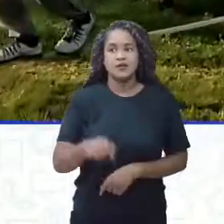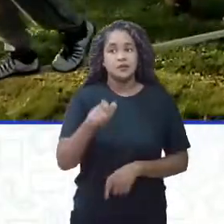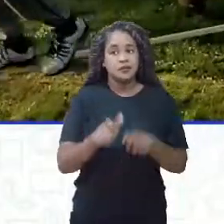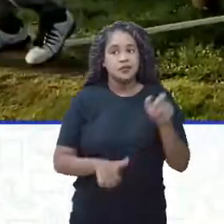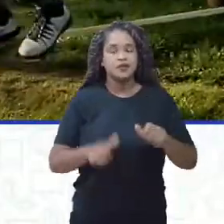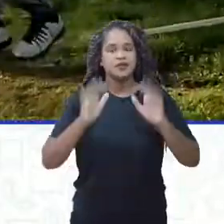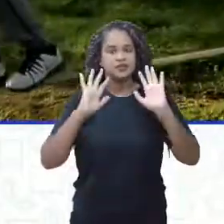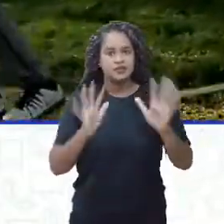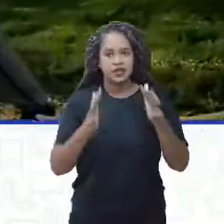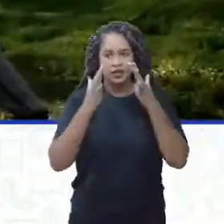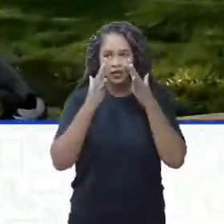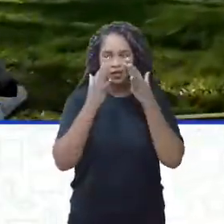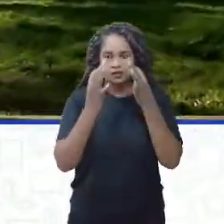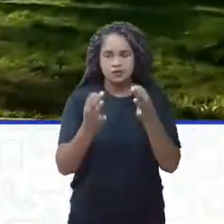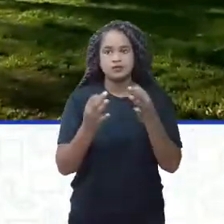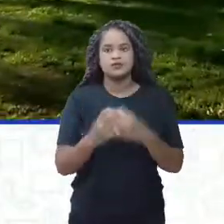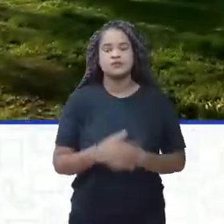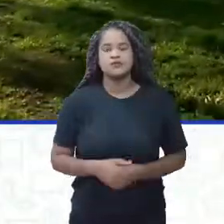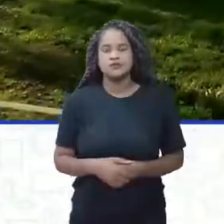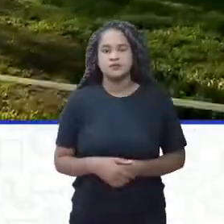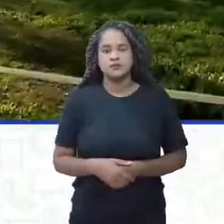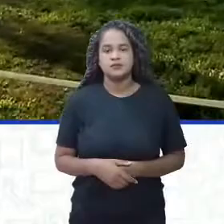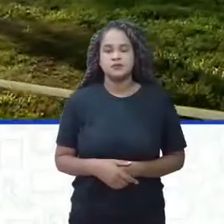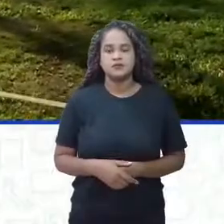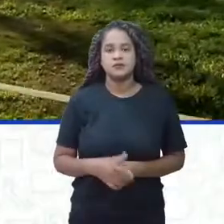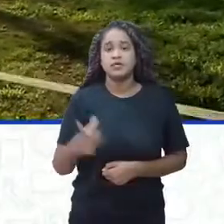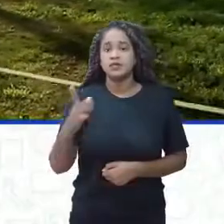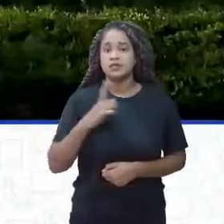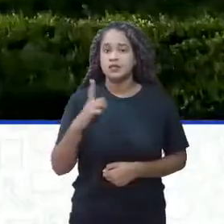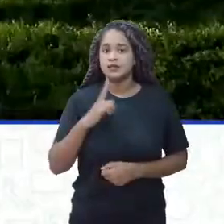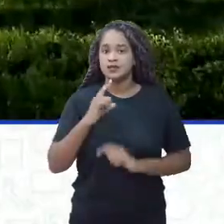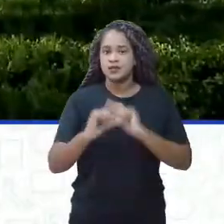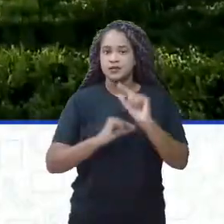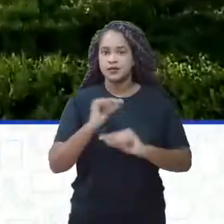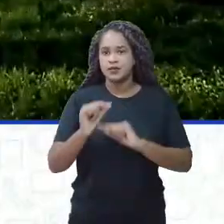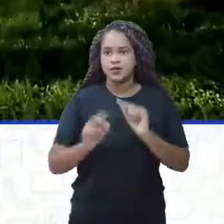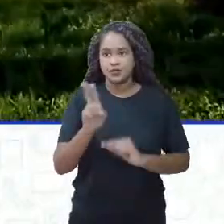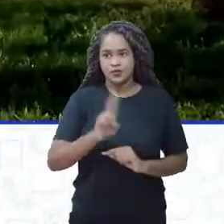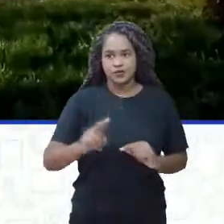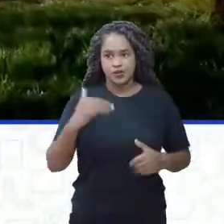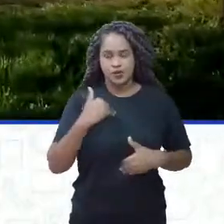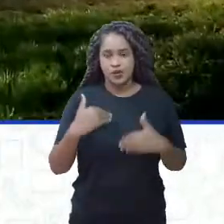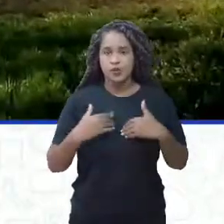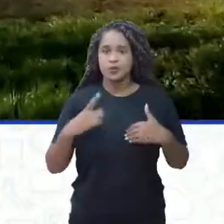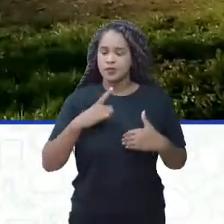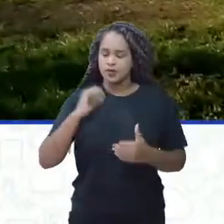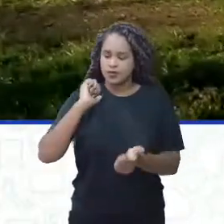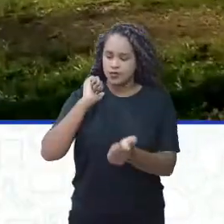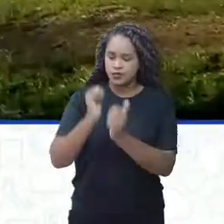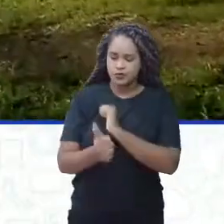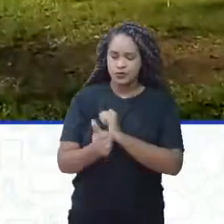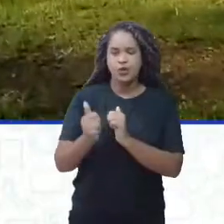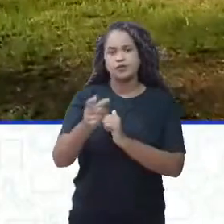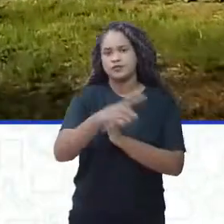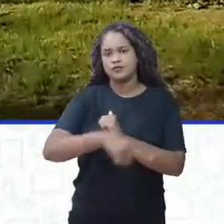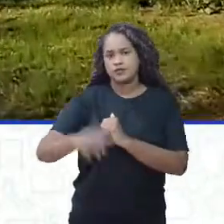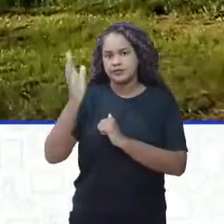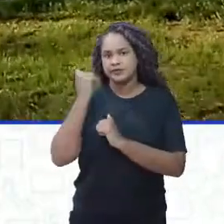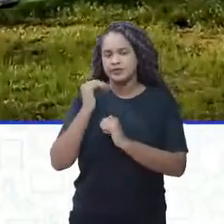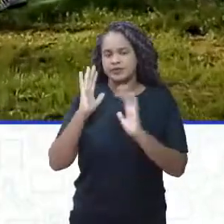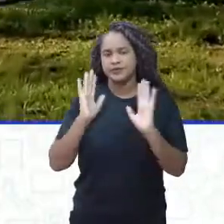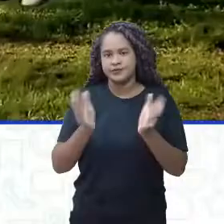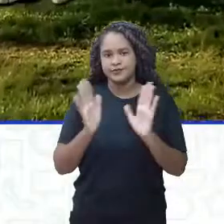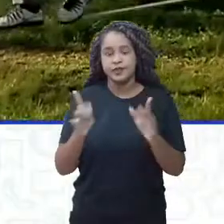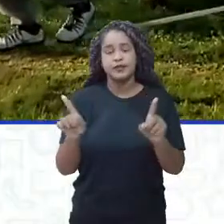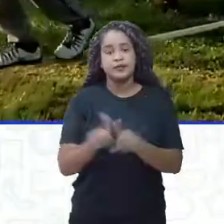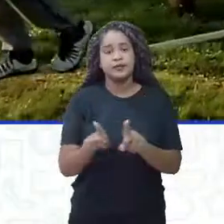e ligada aí no que eu estava falando, né? Dentro das práticas corporais existe tanto os esportes, que vocês já sabem o que é, como